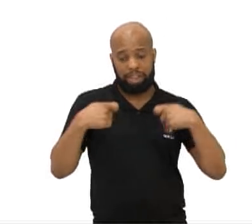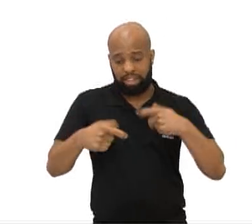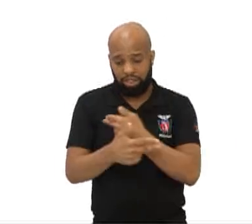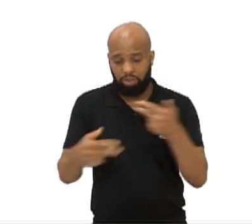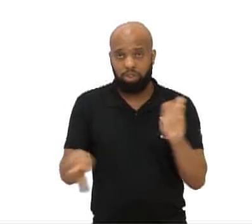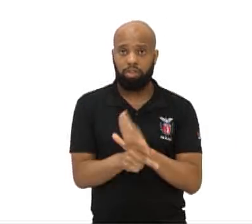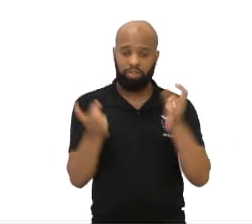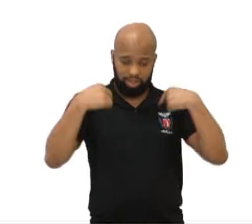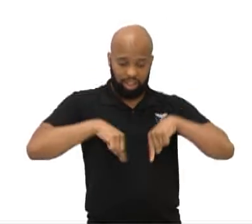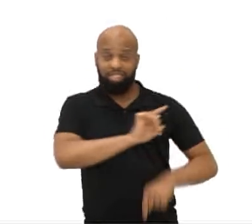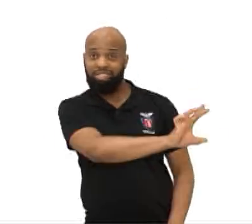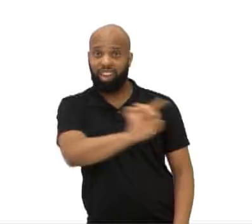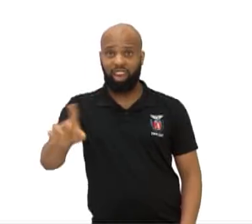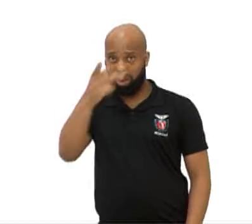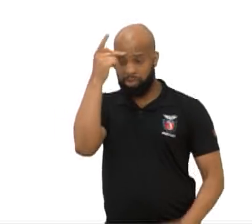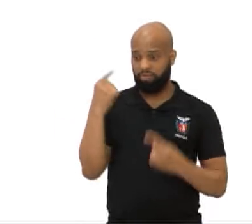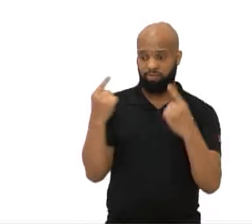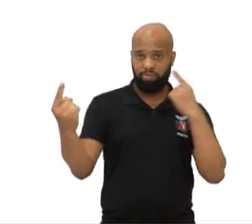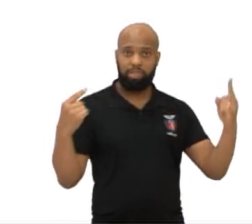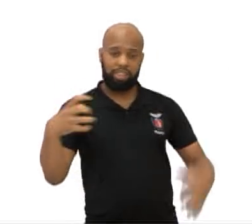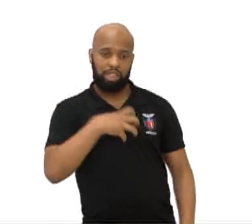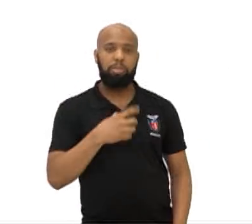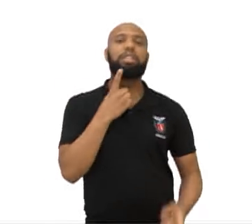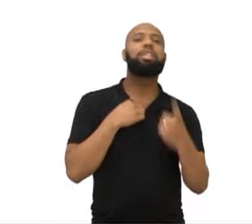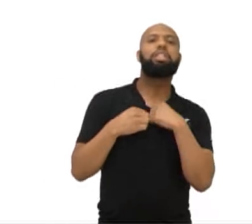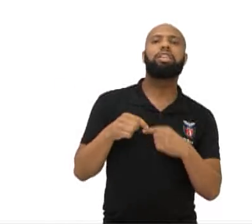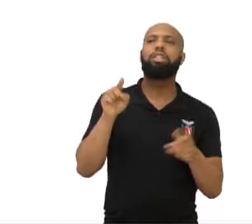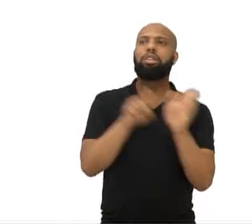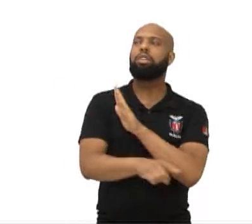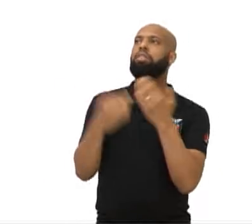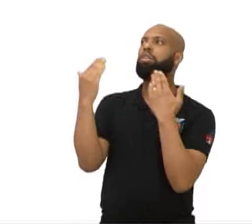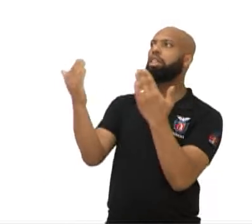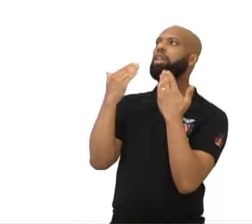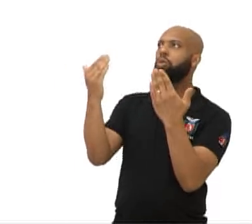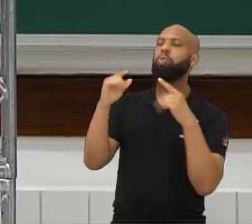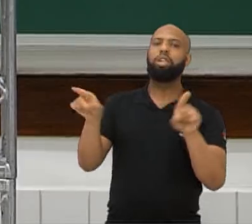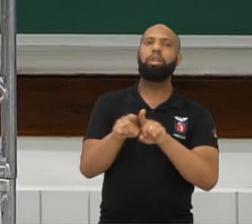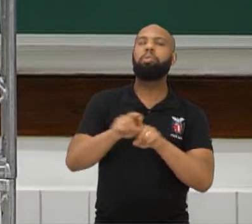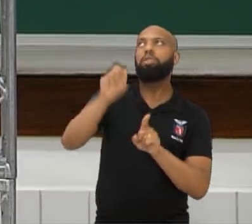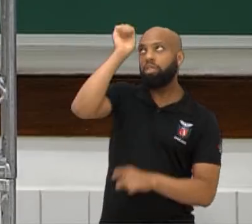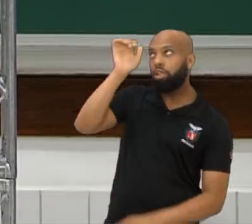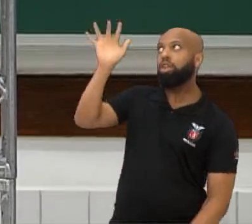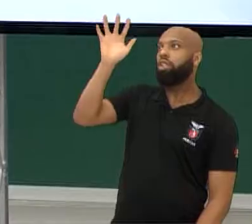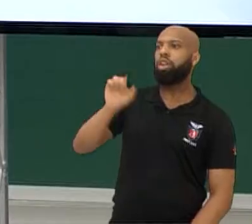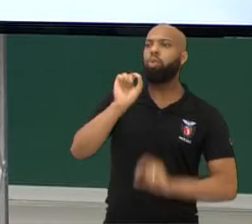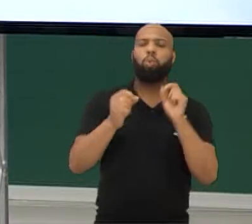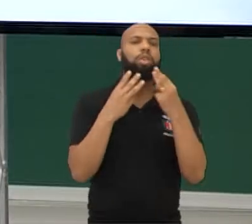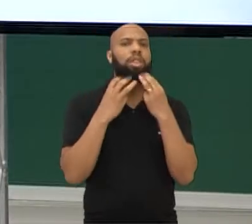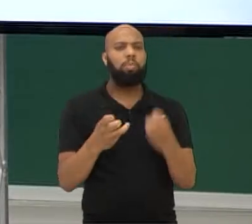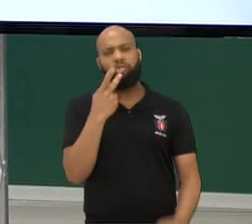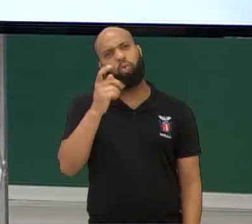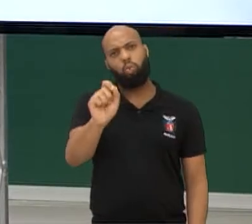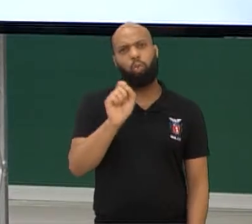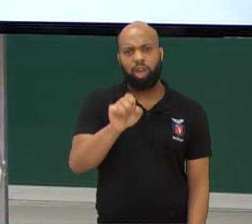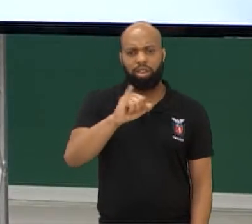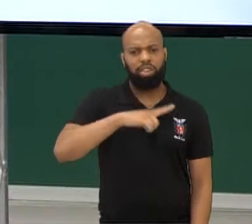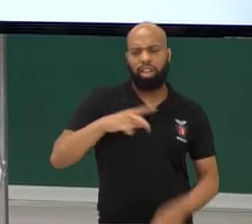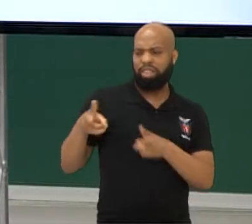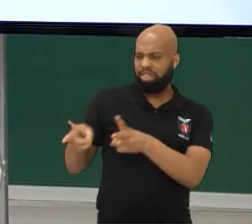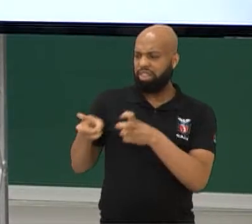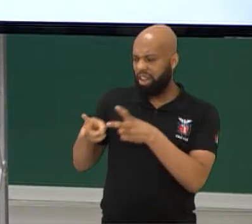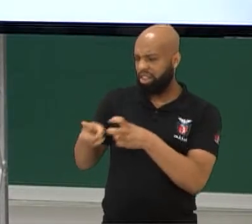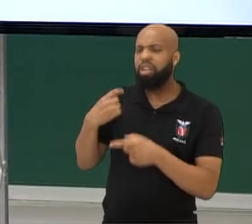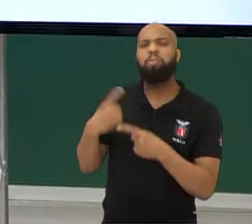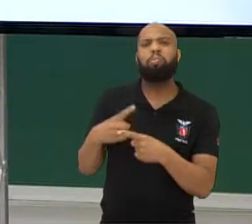necessidades subjetivas, sentimentos, desejo, questionamentos, aspirações. O que o Marx está debatendo? Se há tanta exploração,